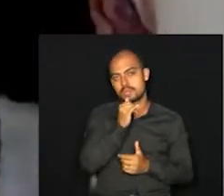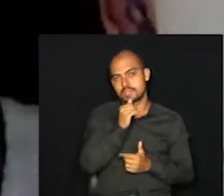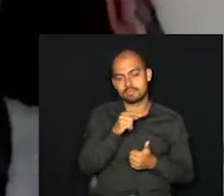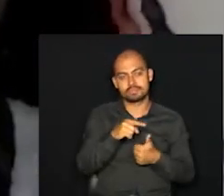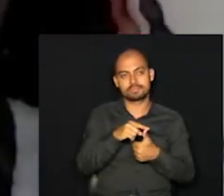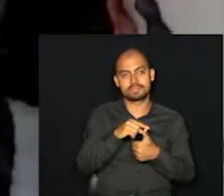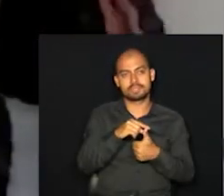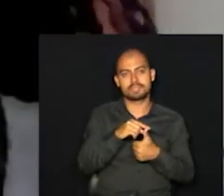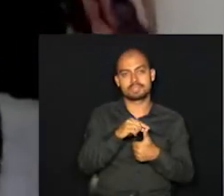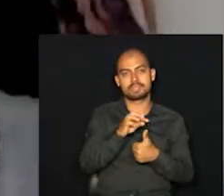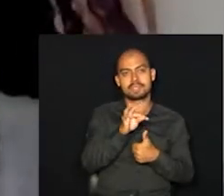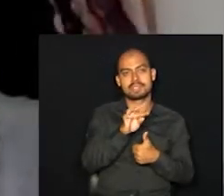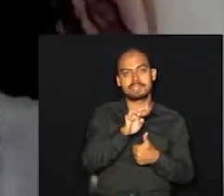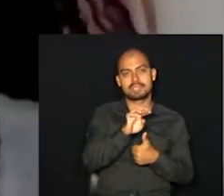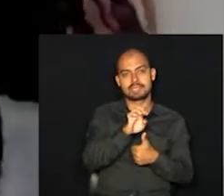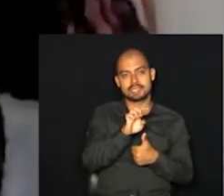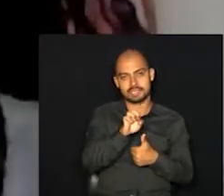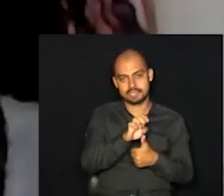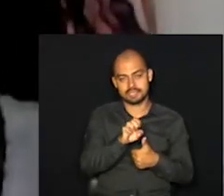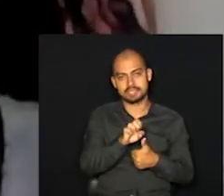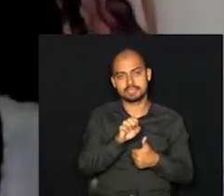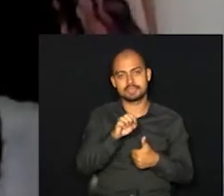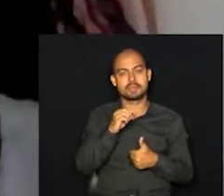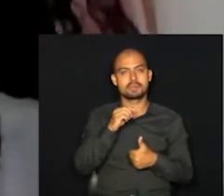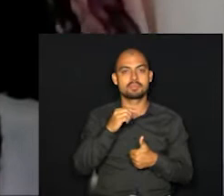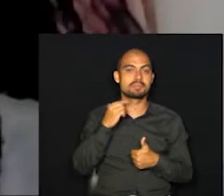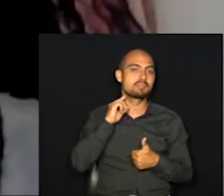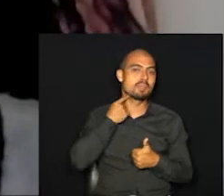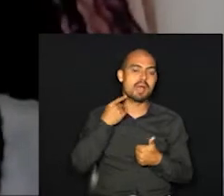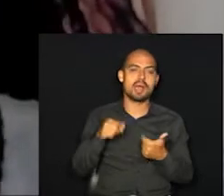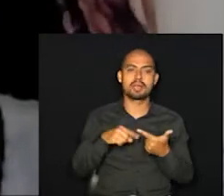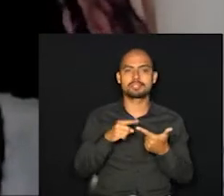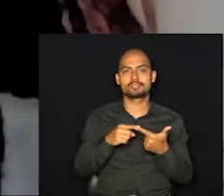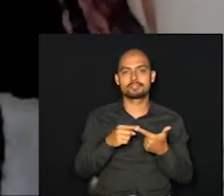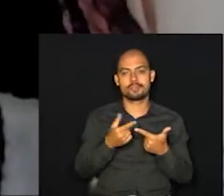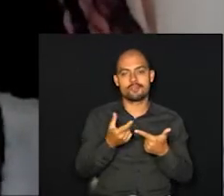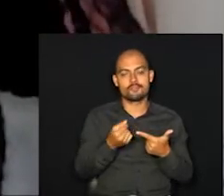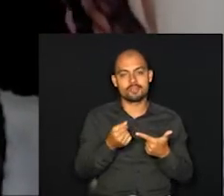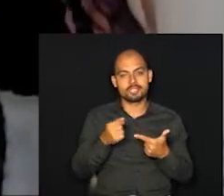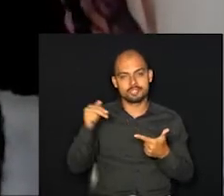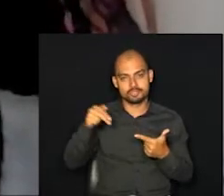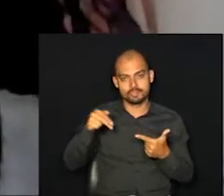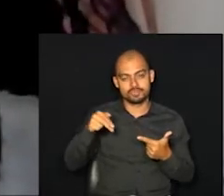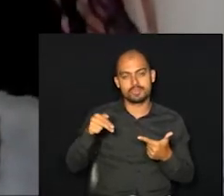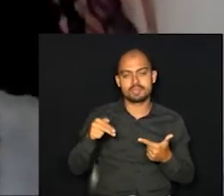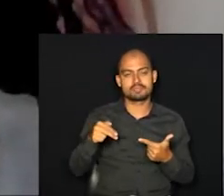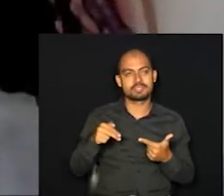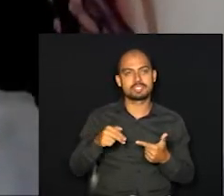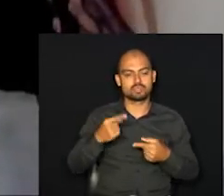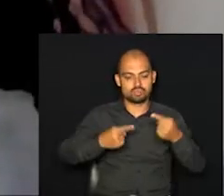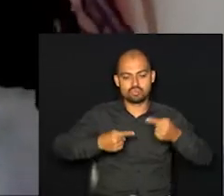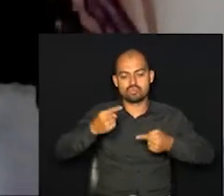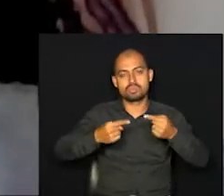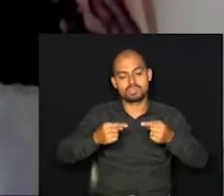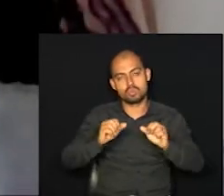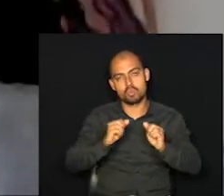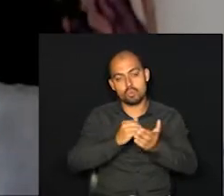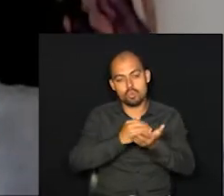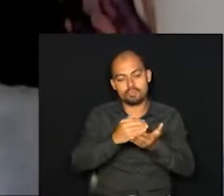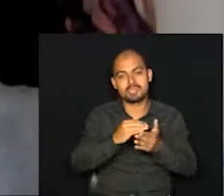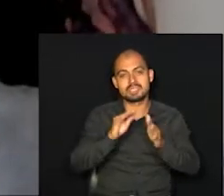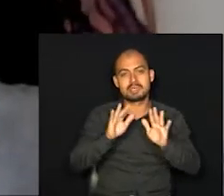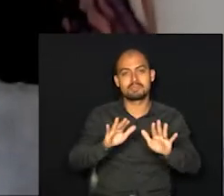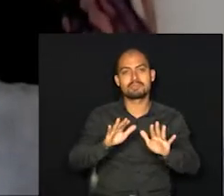de novembro, eles levantam essa discussão. Mas não existe uma discussão, inclusive, de se colocar questão